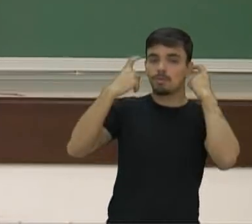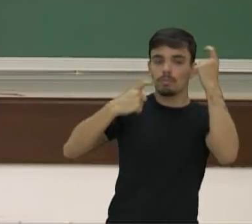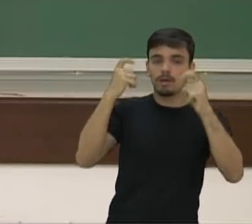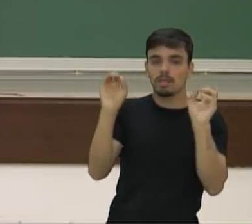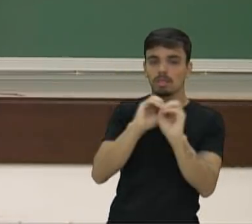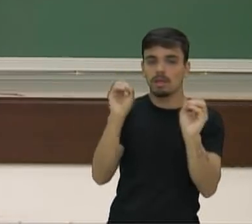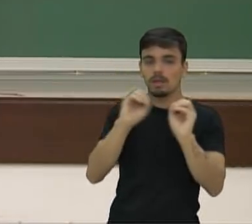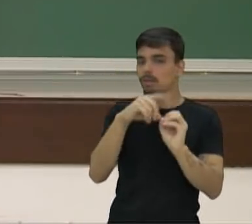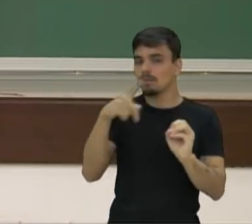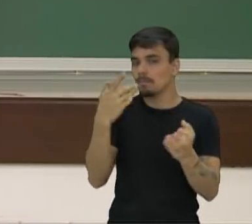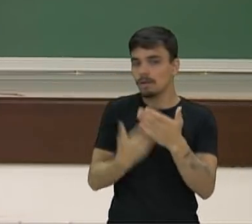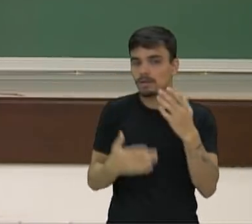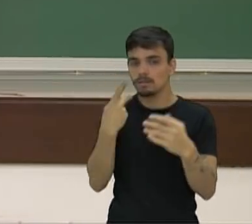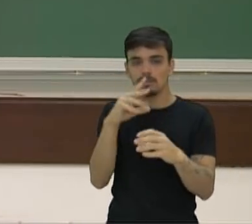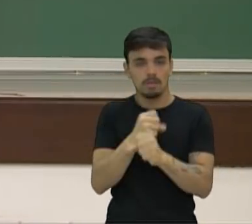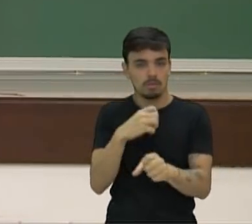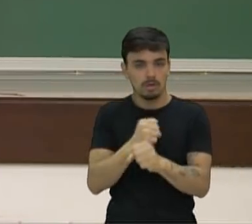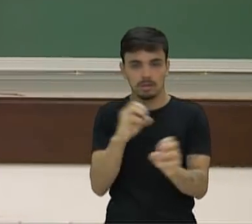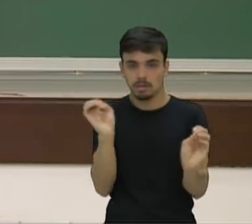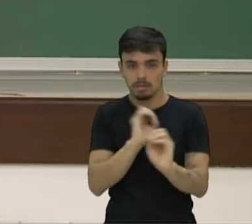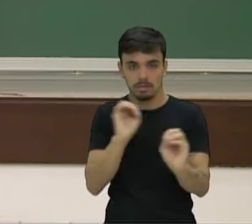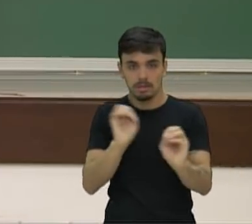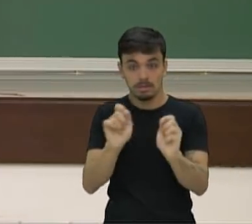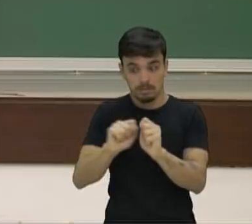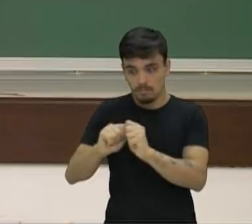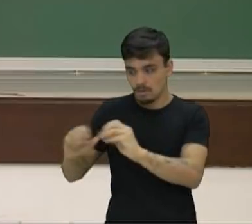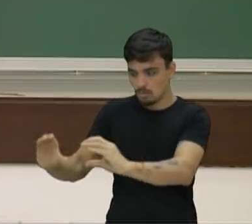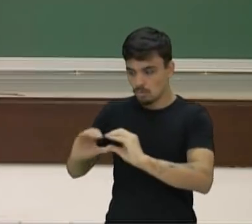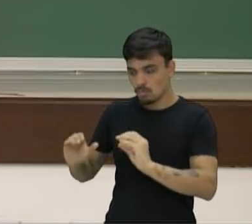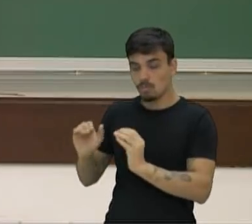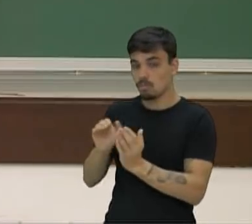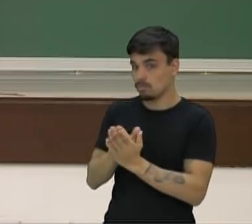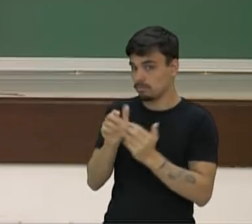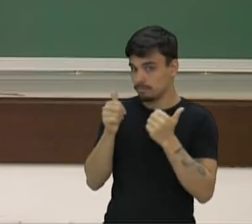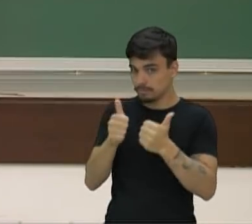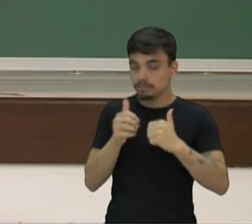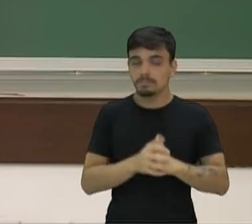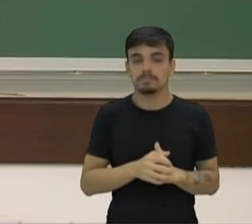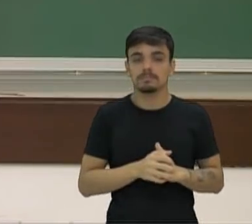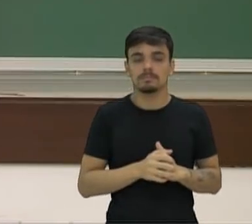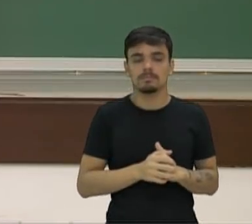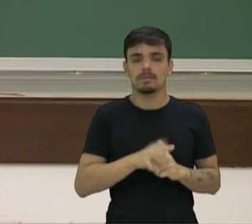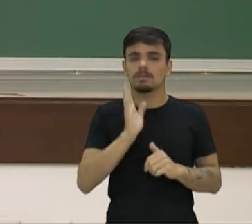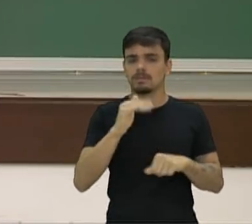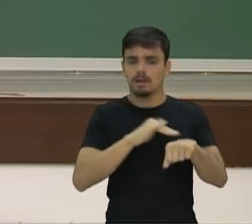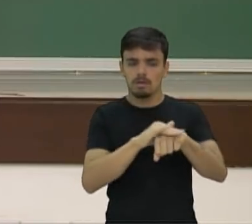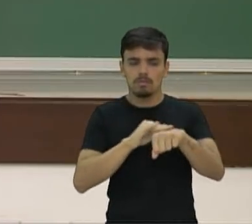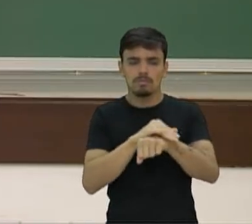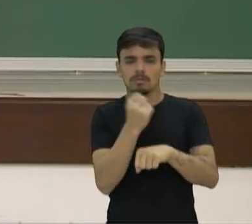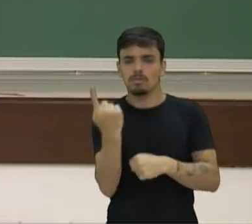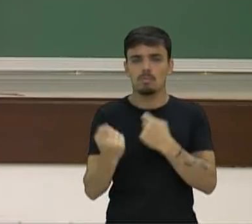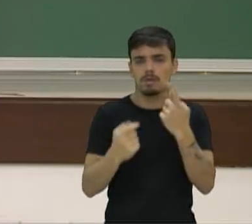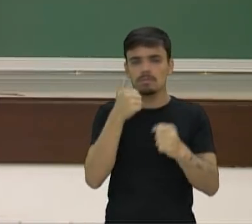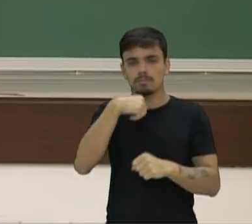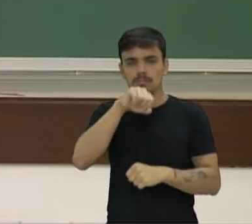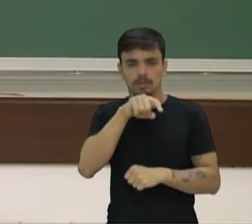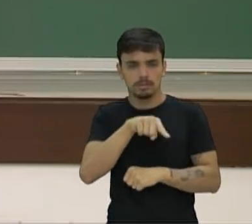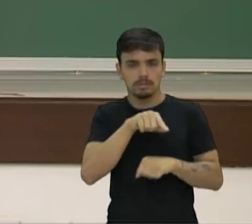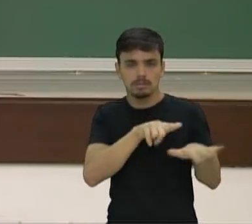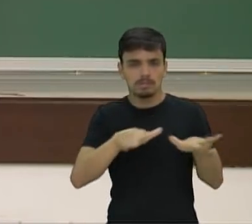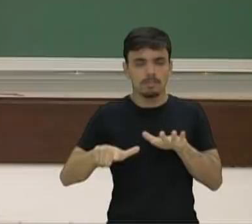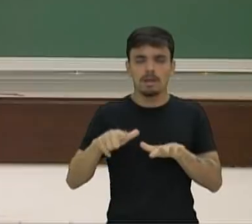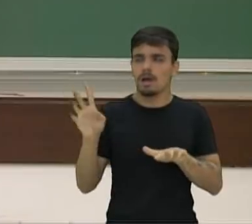vai inibir a tua nota lá das atividades que você faz no impresso. Aos poucos, até conversei com muitas mães essa semana, poxa, legal, meu